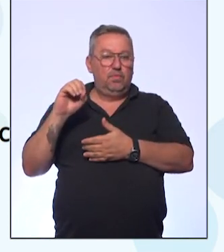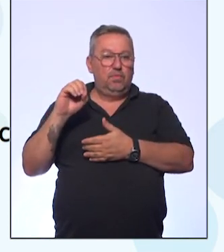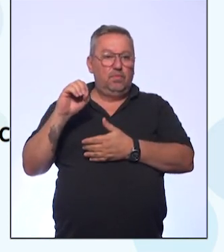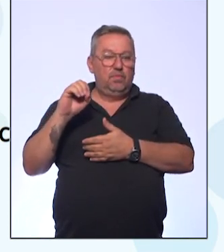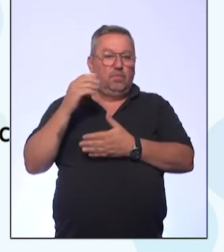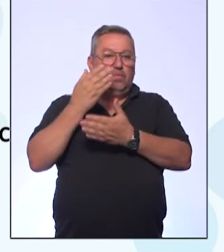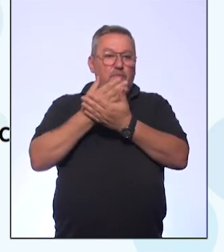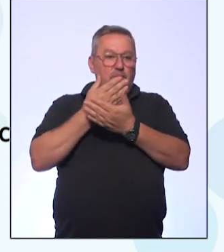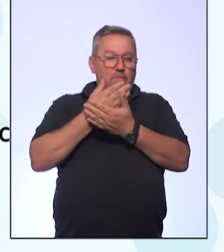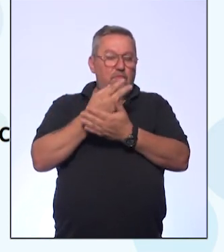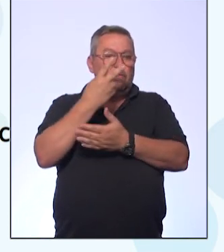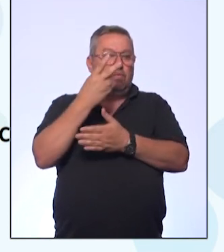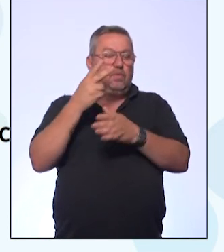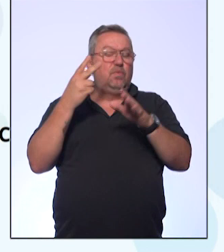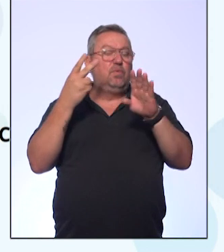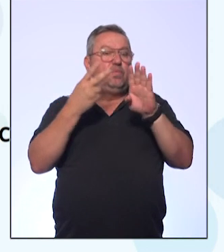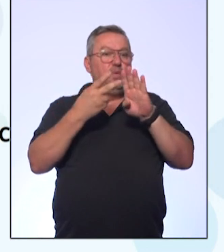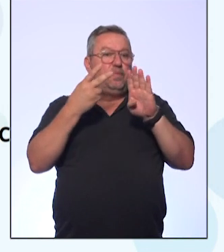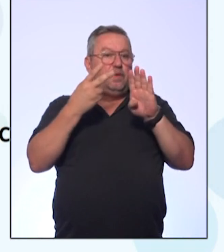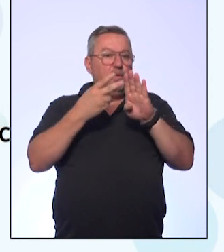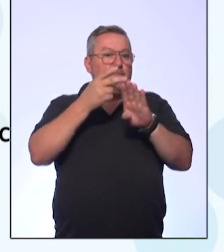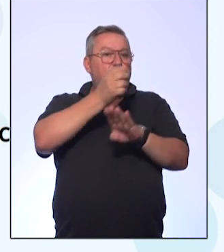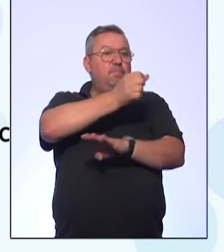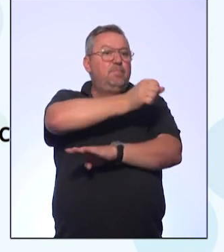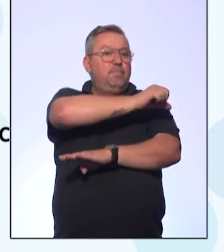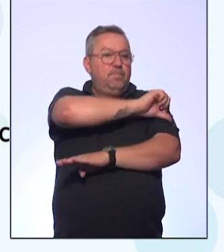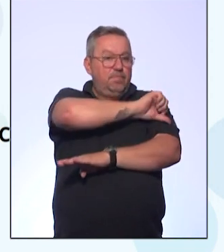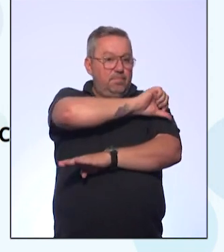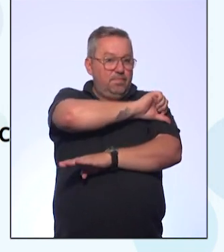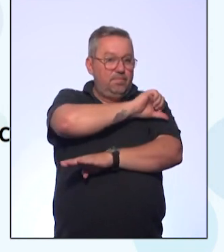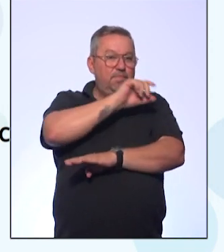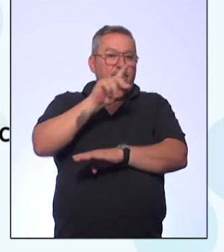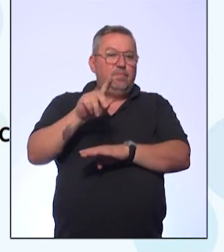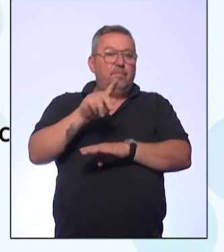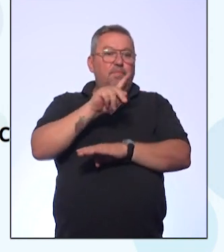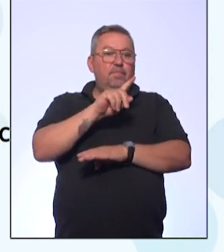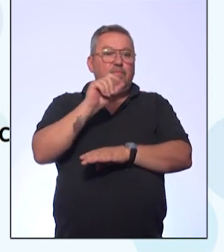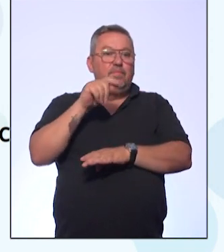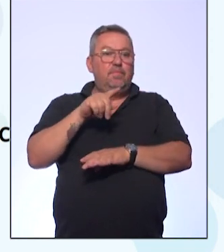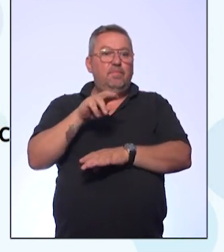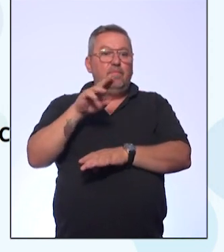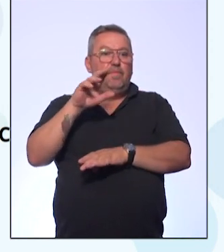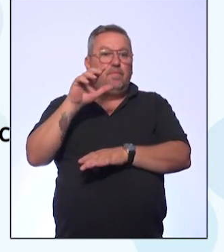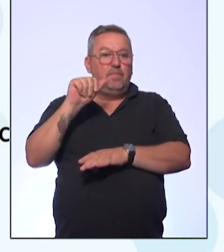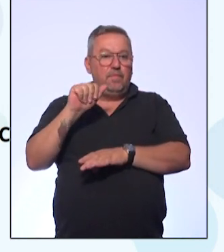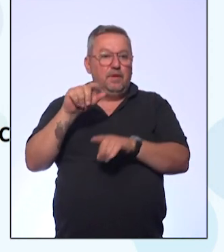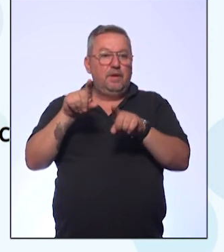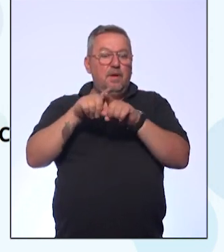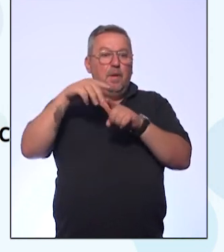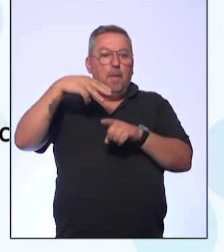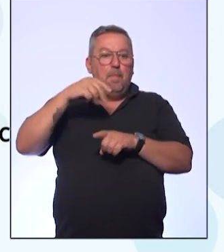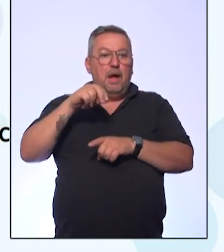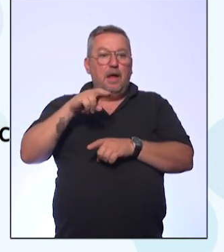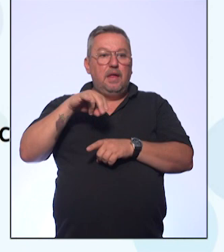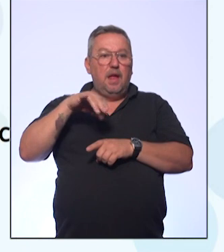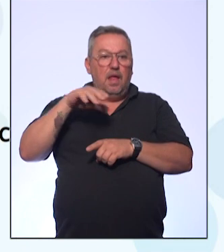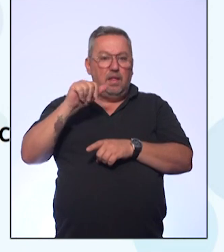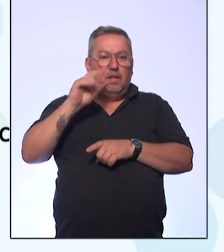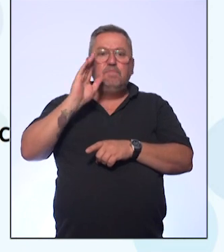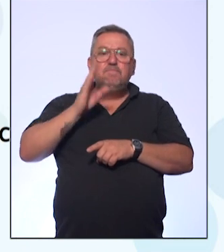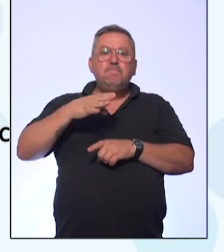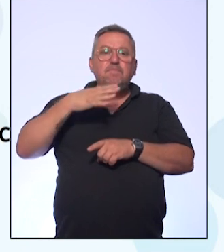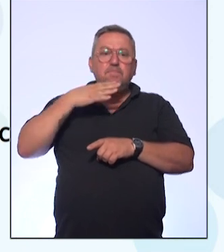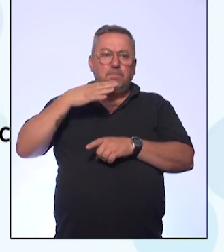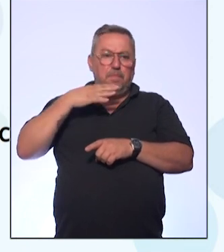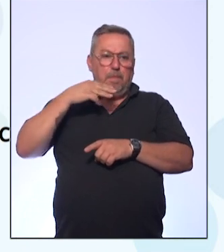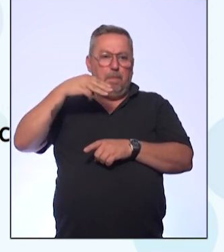uma aula do segundo bimestre do nono ano. Ela foi elaborada pela professora Mariana, que vocês já